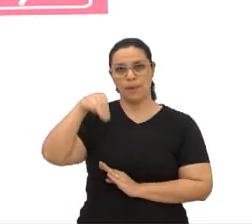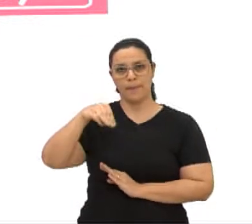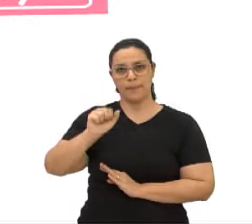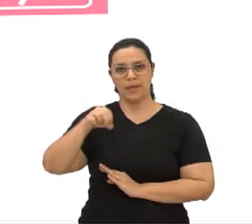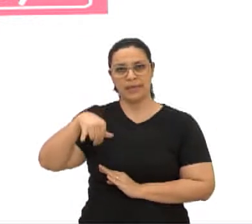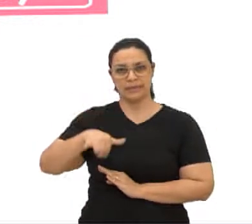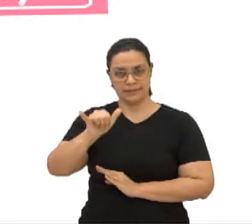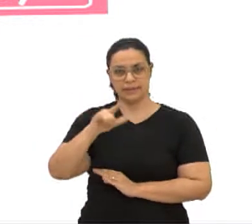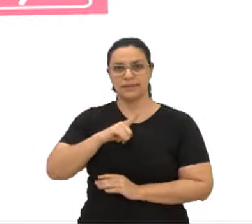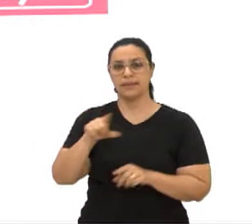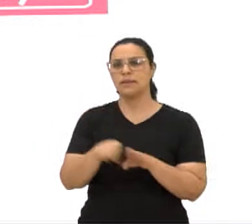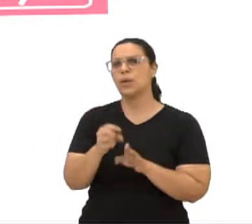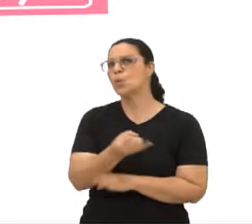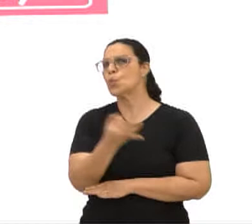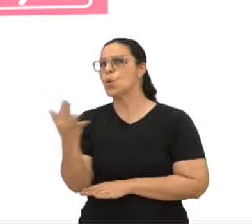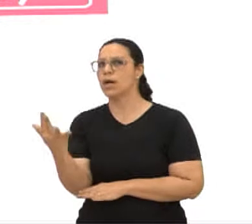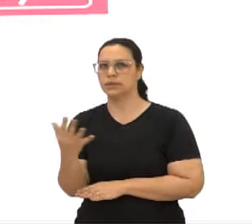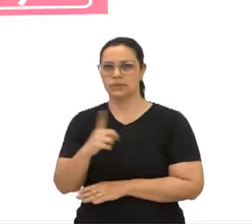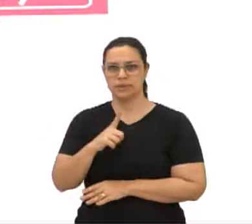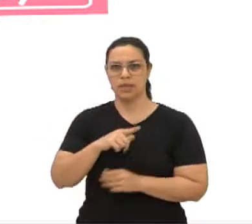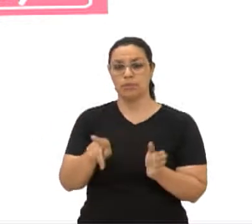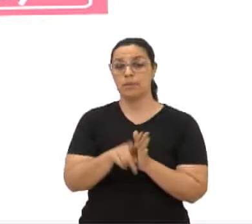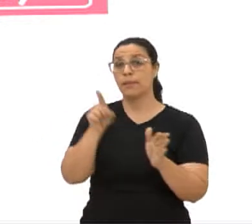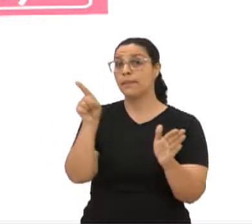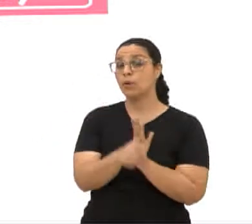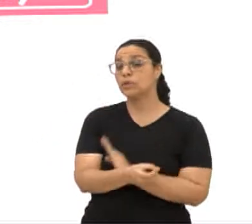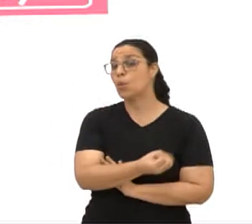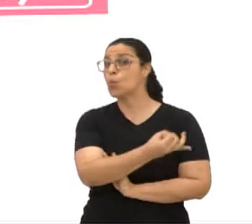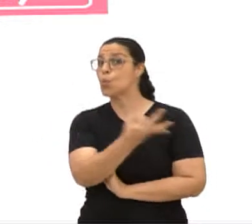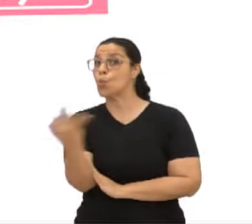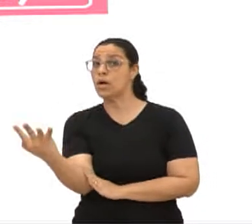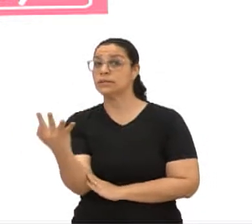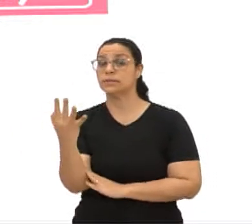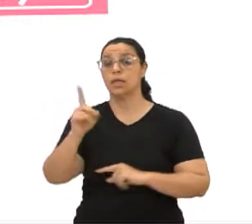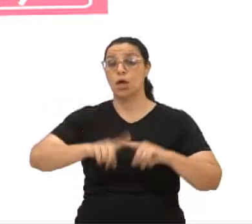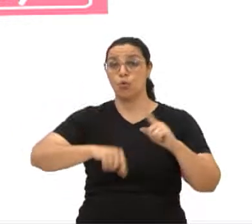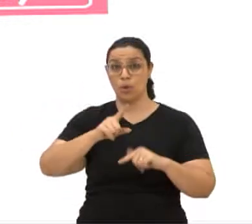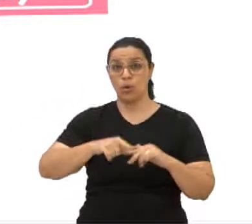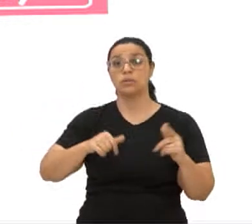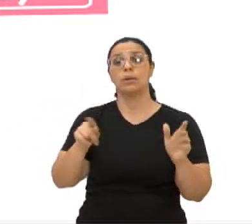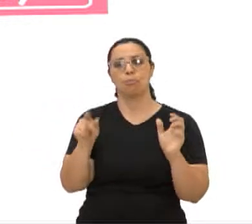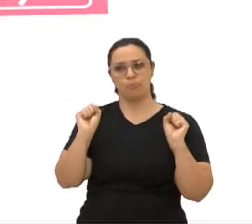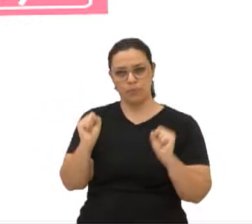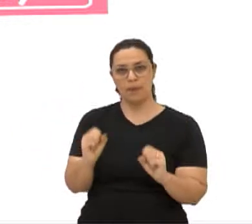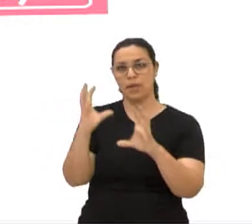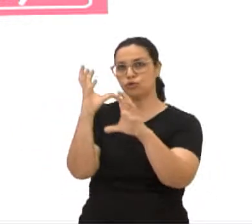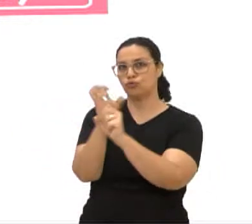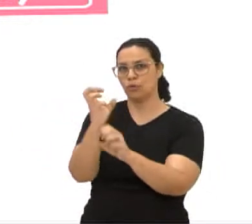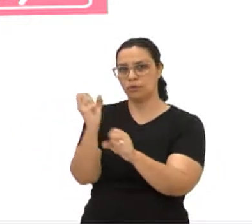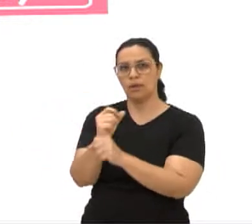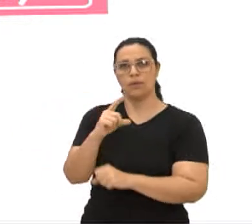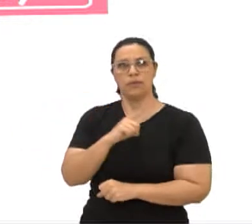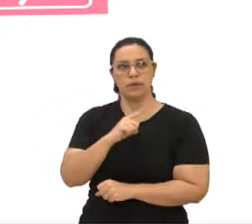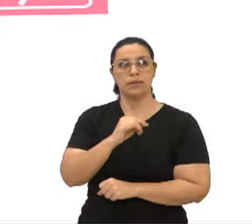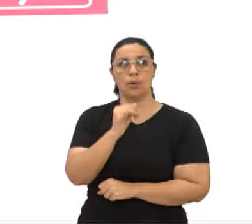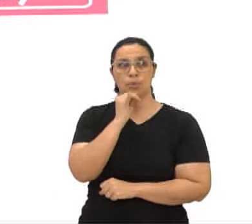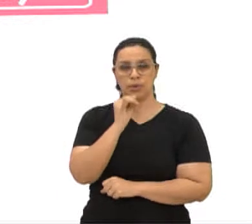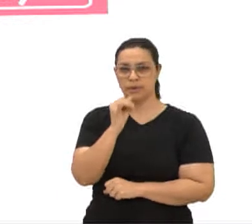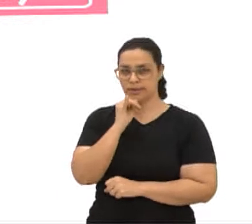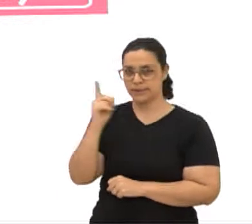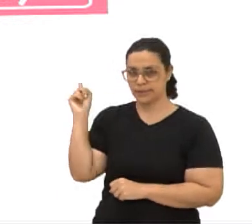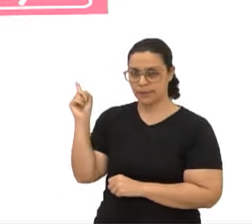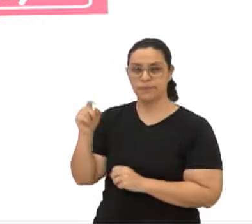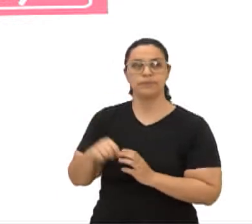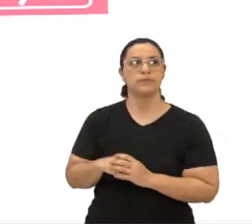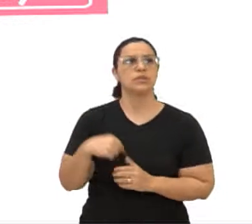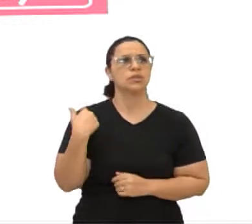quantos quantas é usado para perguntar pela quantidade de algo contável poderia ler para gente não for